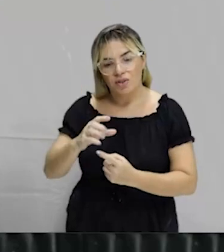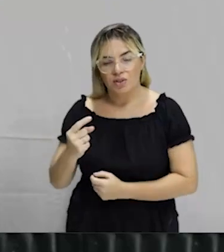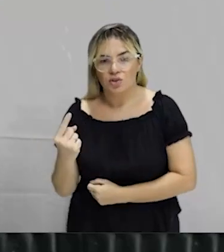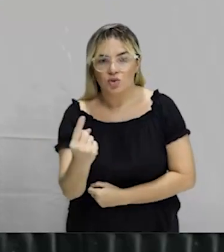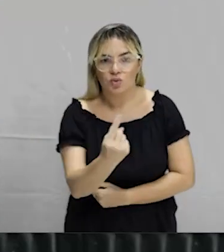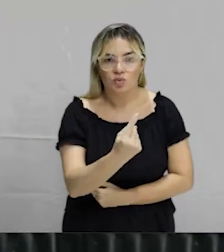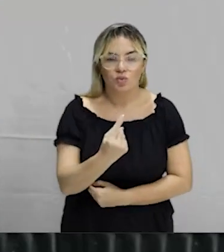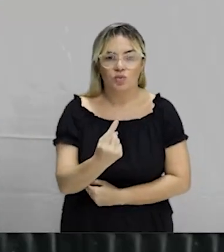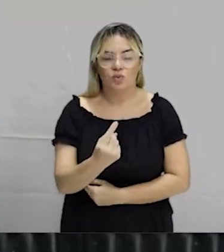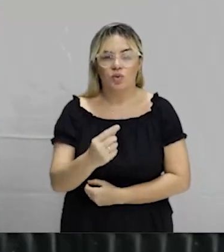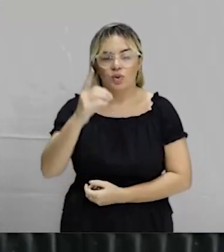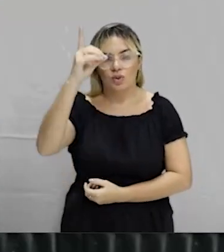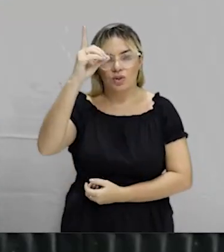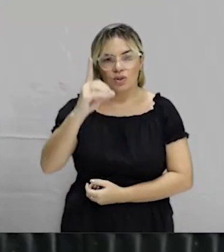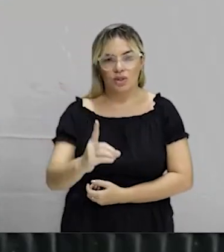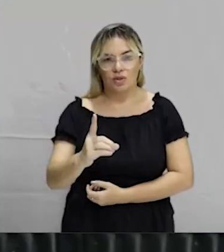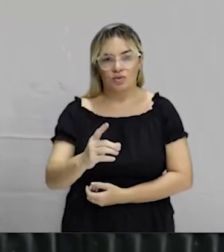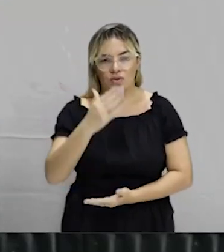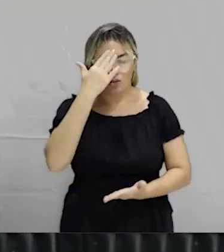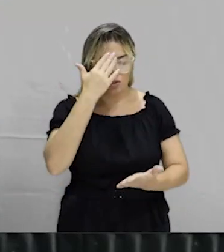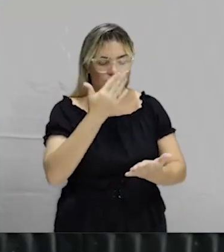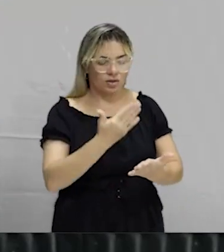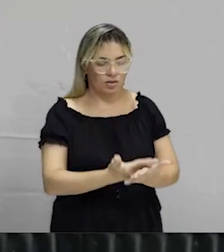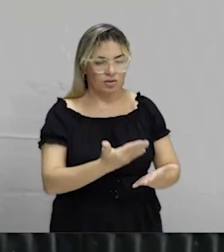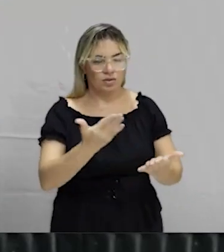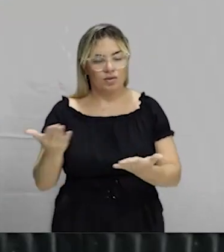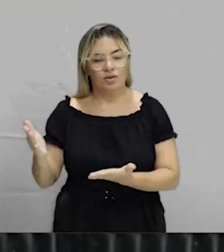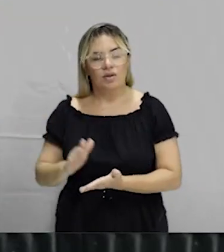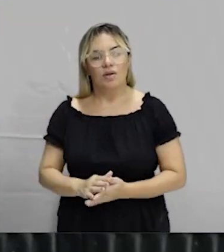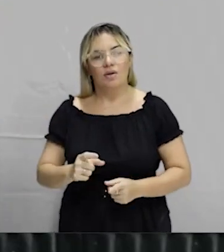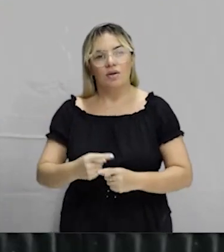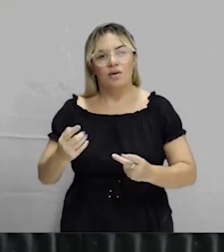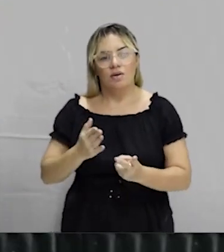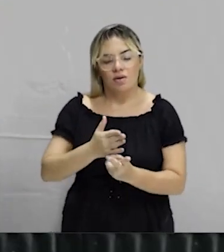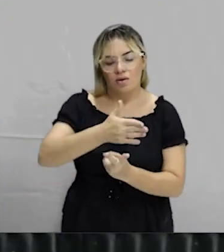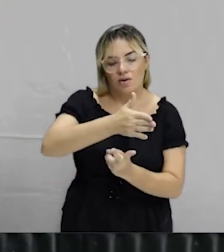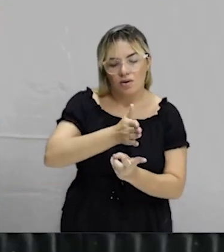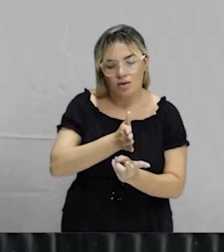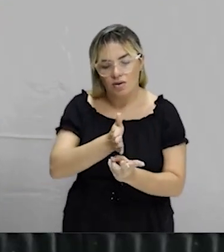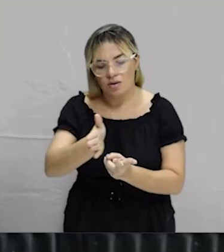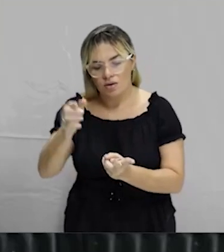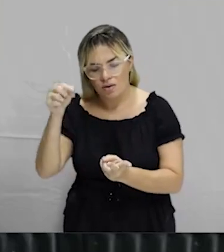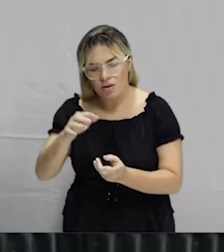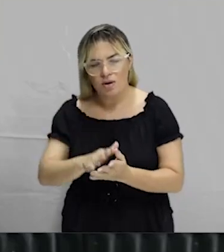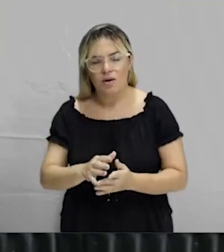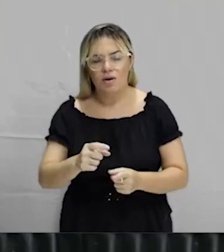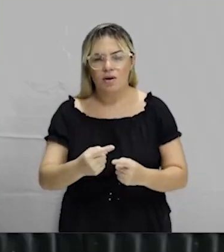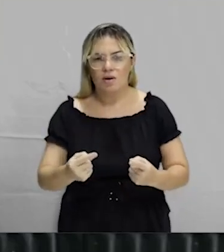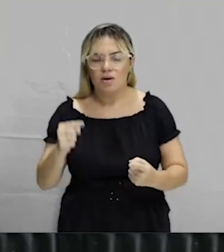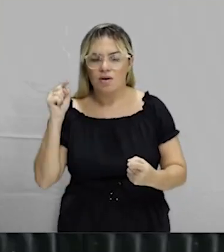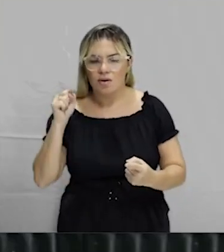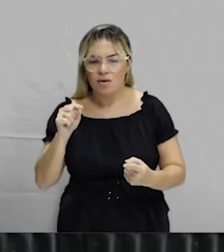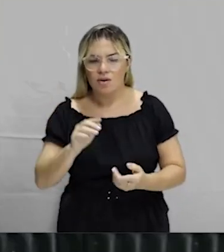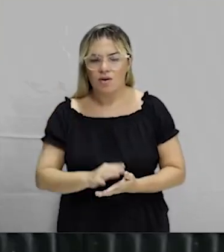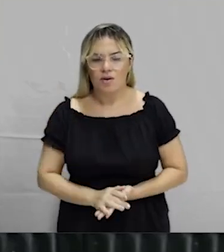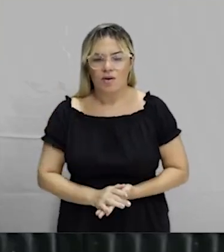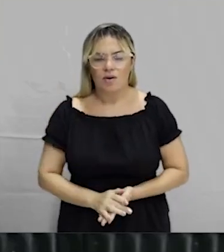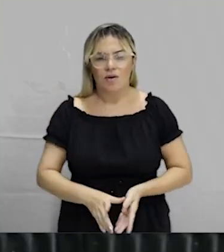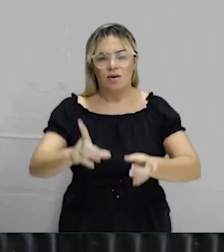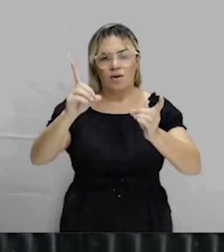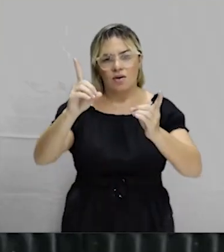dualismo, o que vai se observar aqui é que o Deus desses povos, que era o chamado